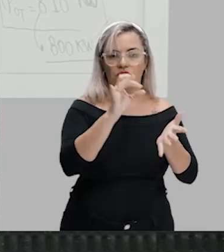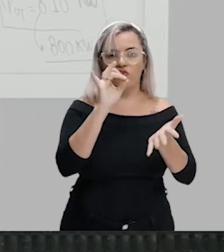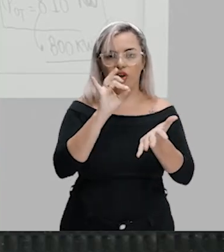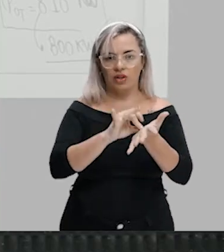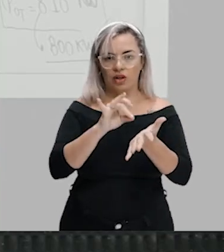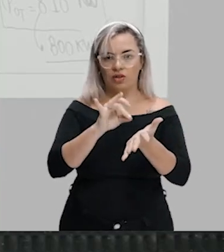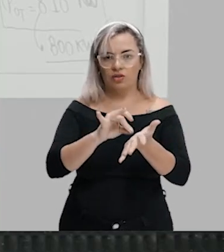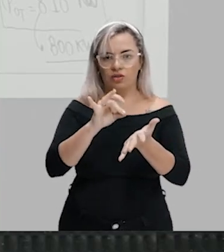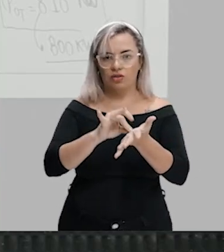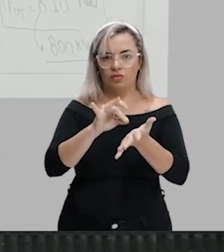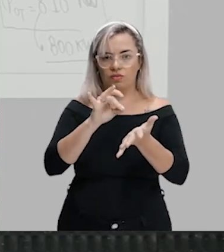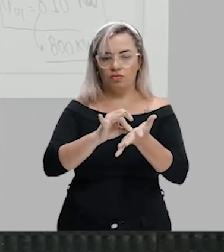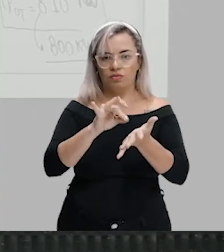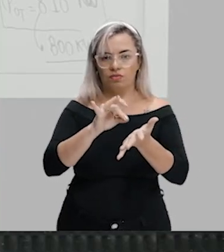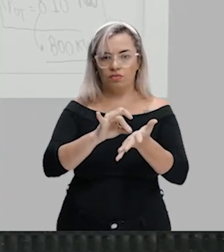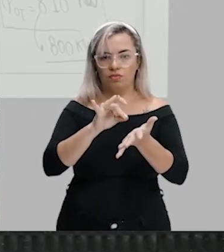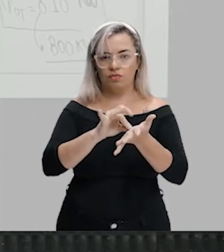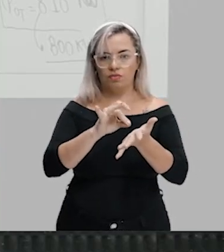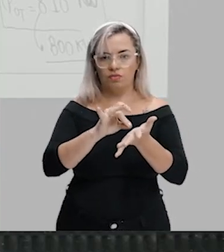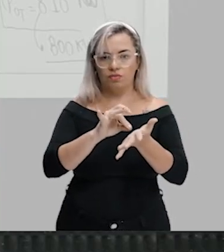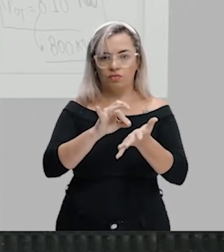verdadeira. Pronto.